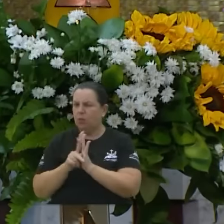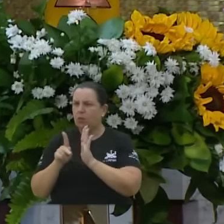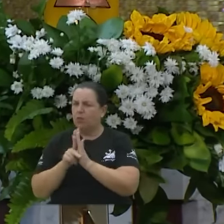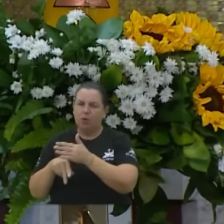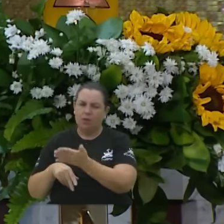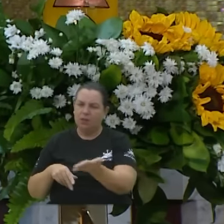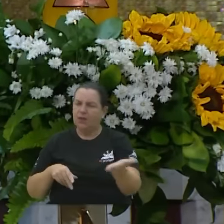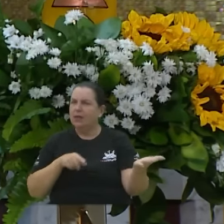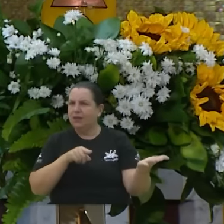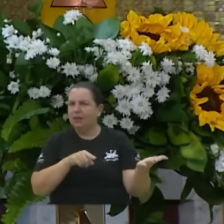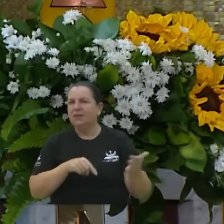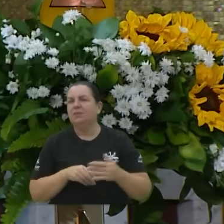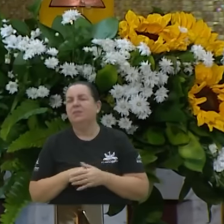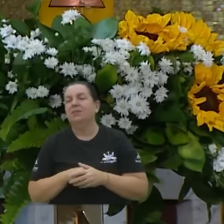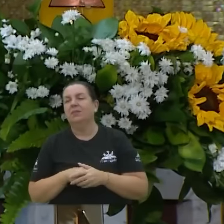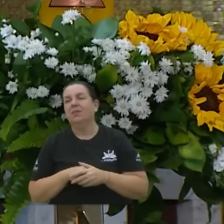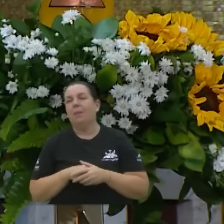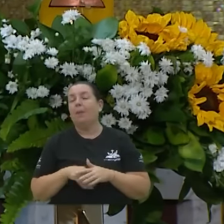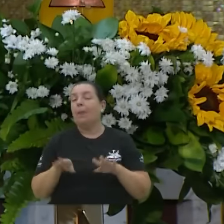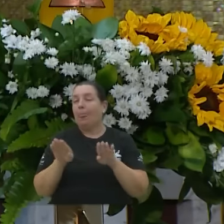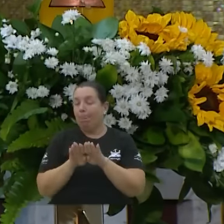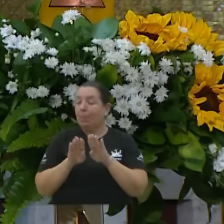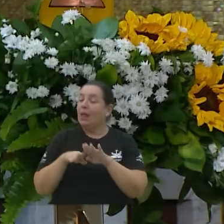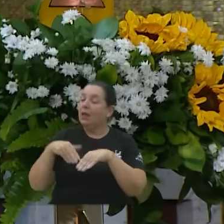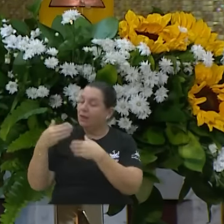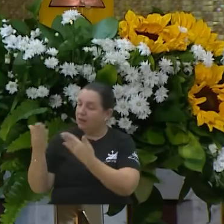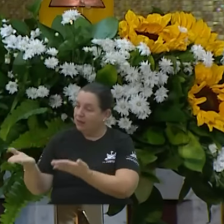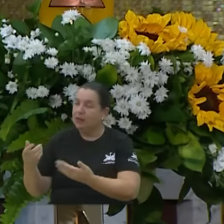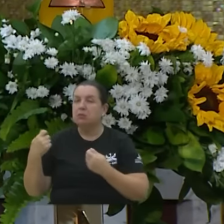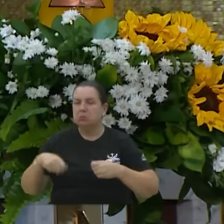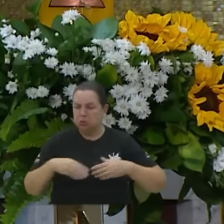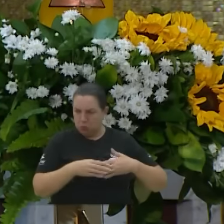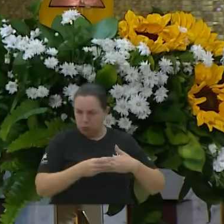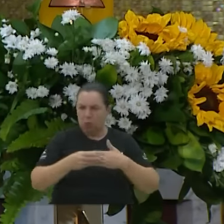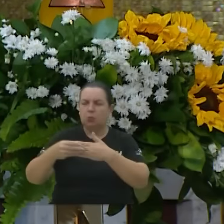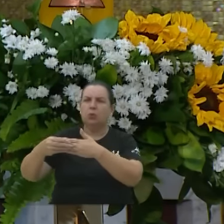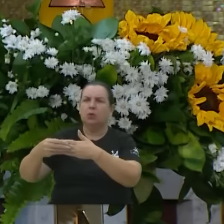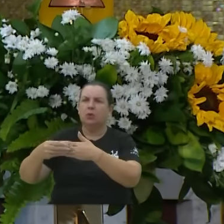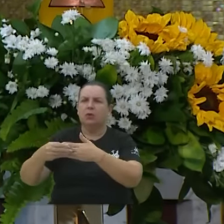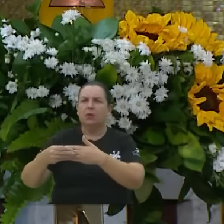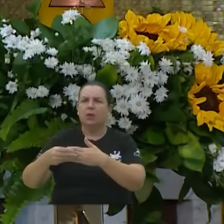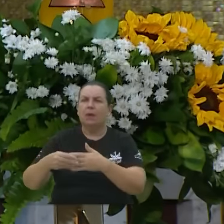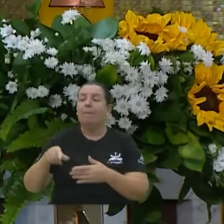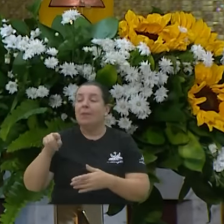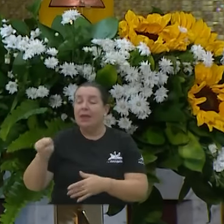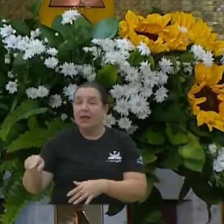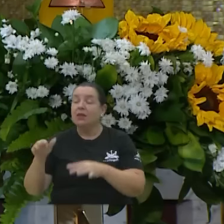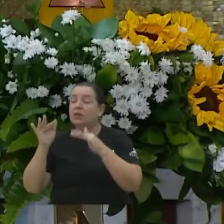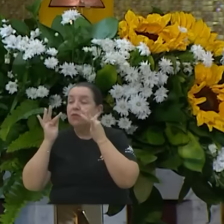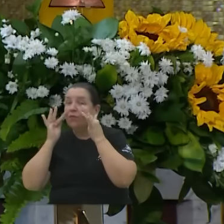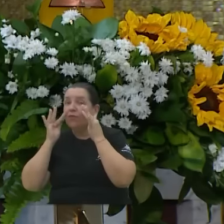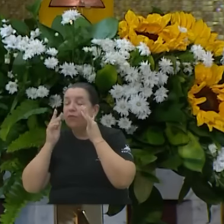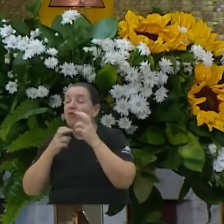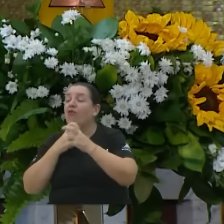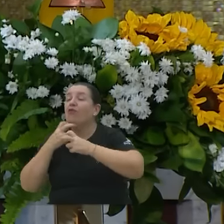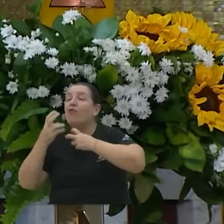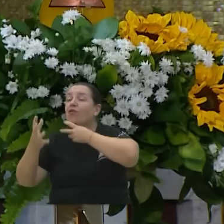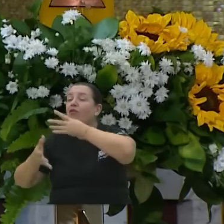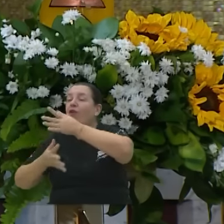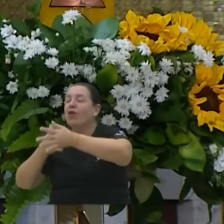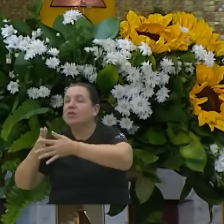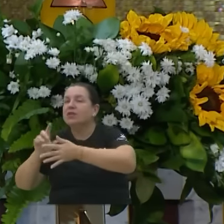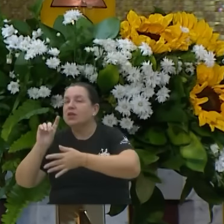são deste redil. Também a elas devo conduzir. Escutarão a minha voz e haverá